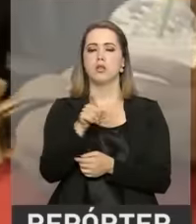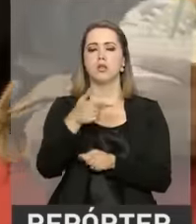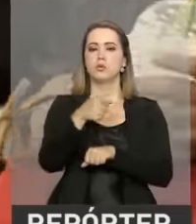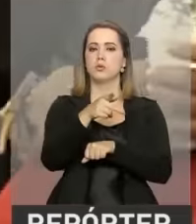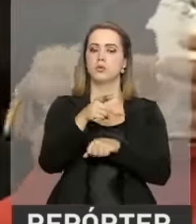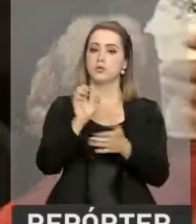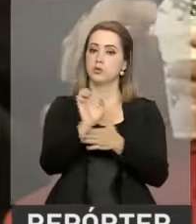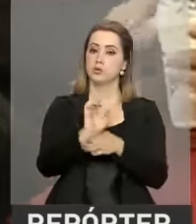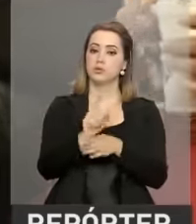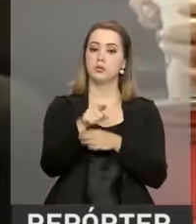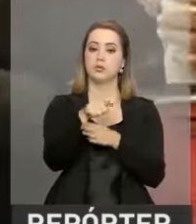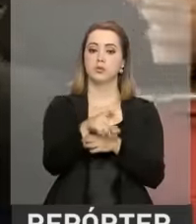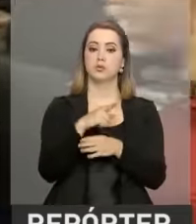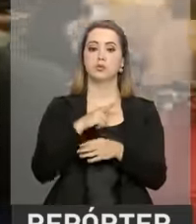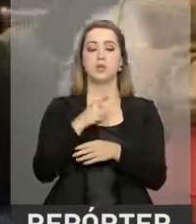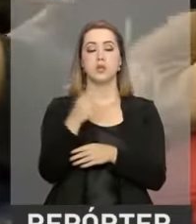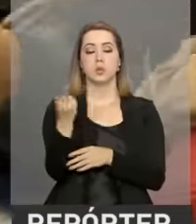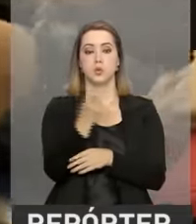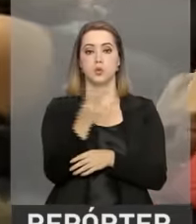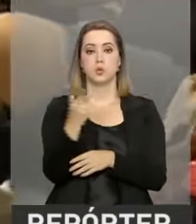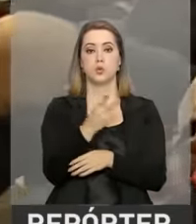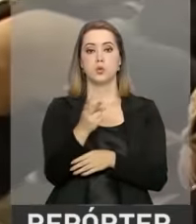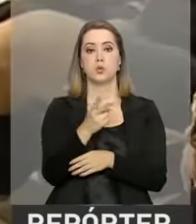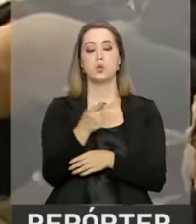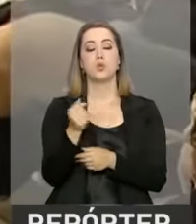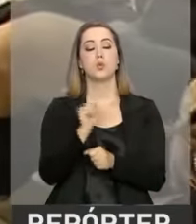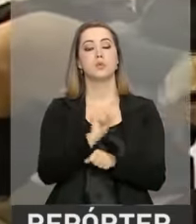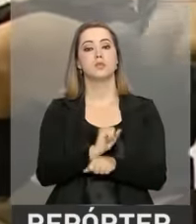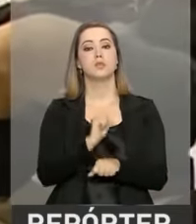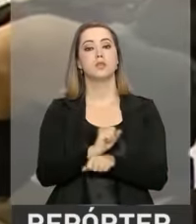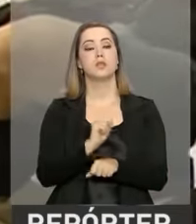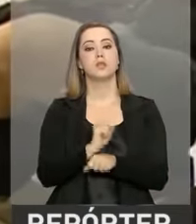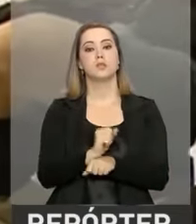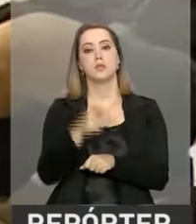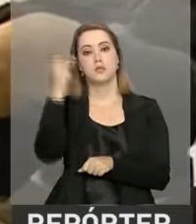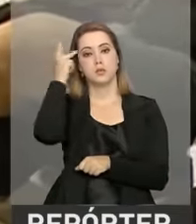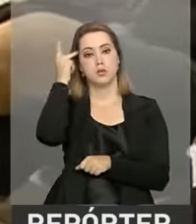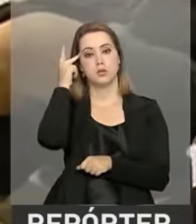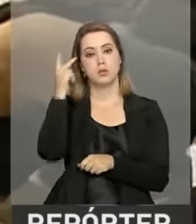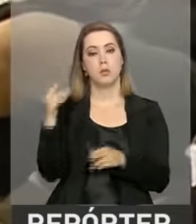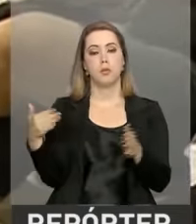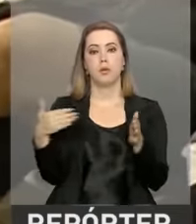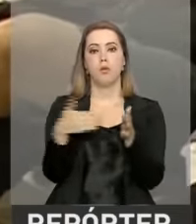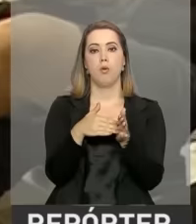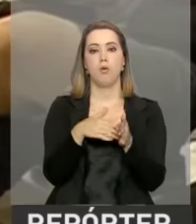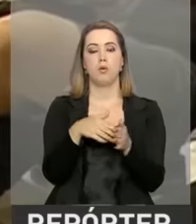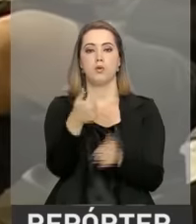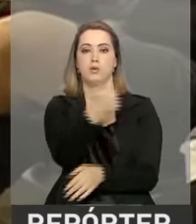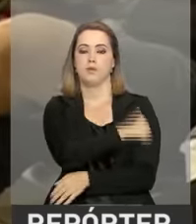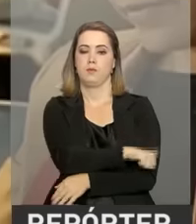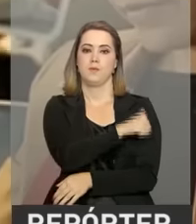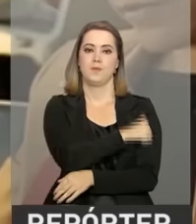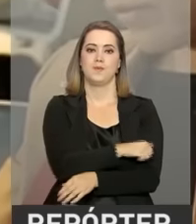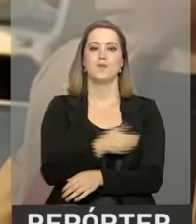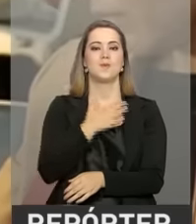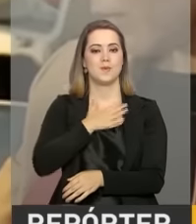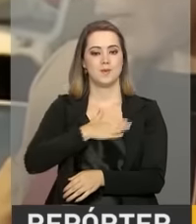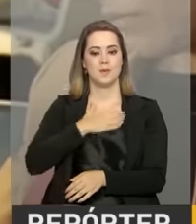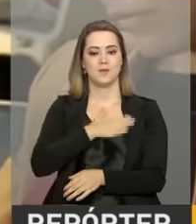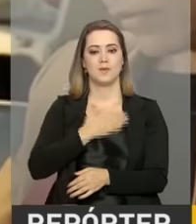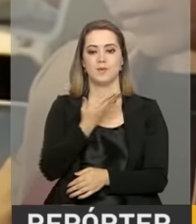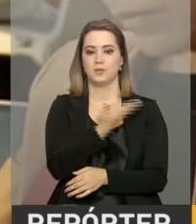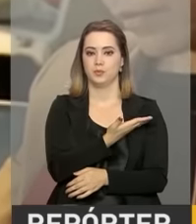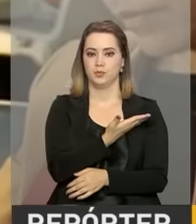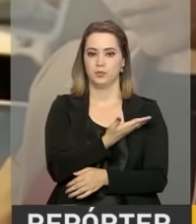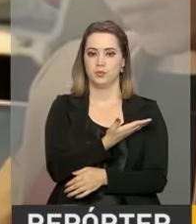Essas duas passageiras são da Colômbia. Esperavam um voo de São Paulo para o Rio de Janeiro e aprovaram a iniciativa. Fomentar a leitura